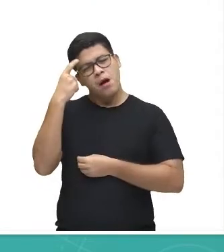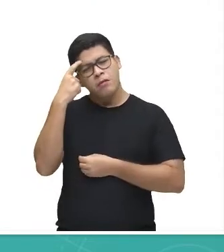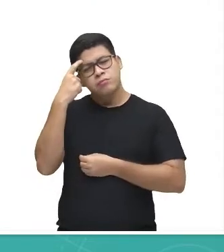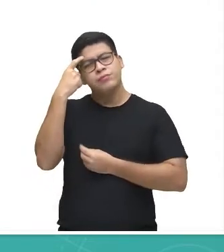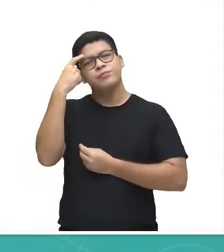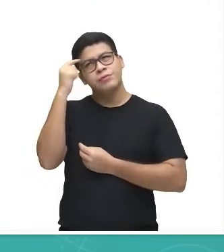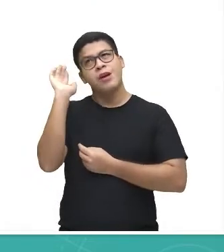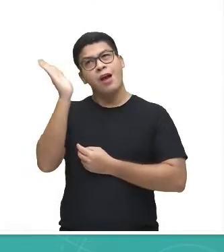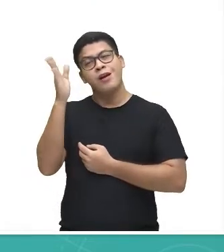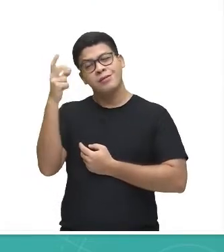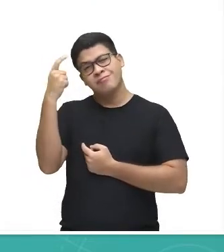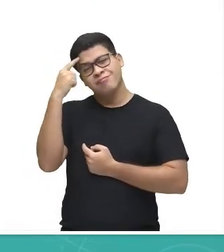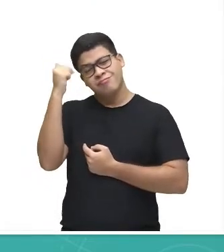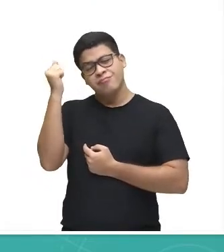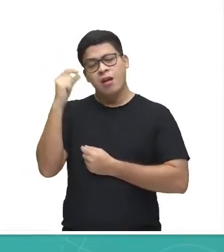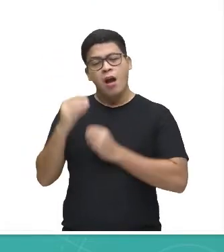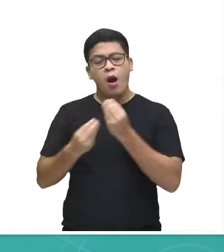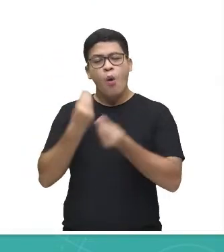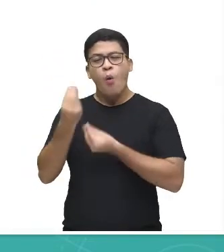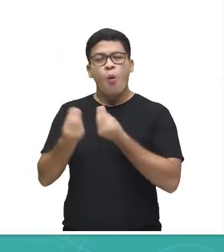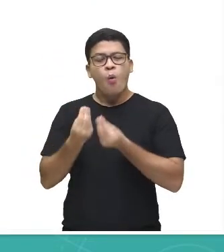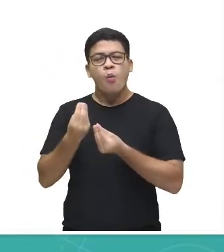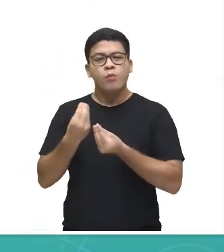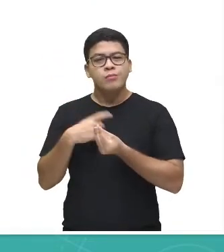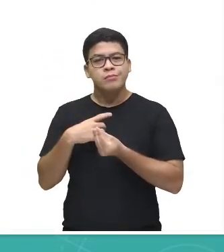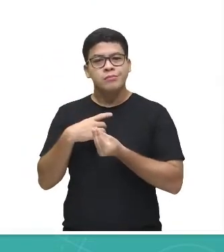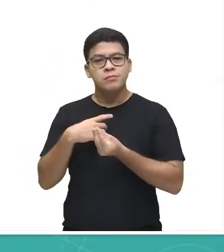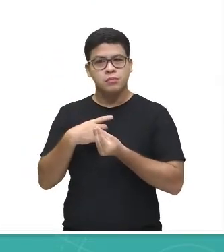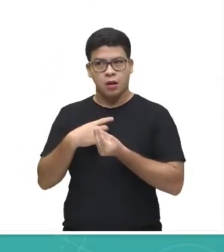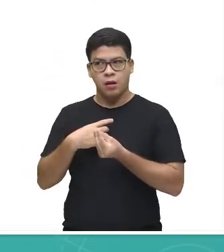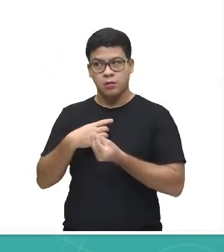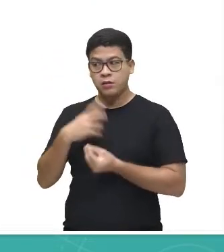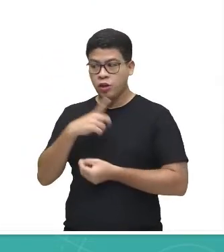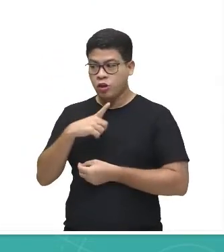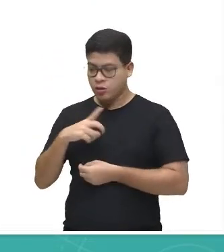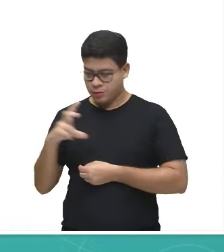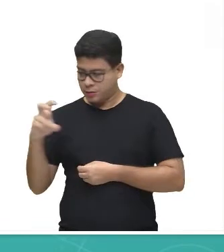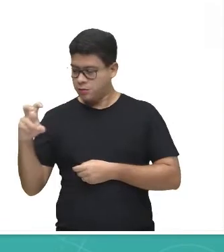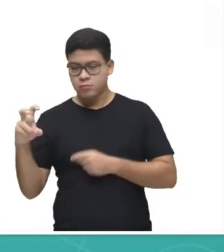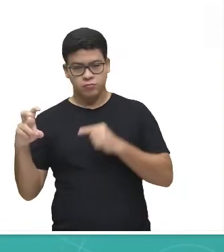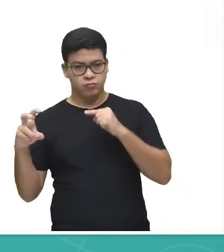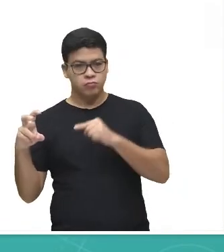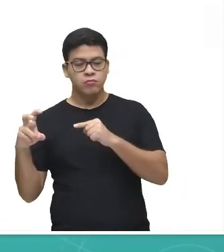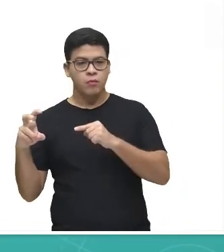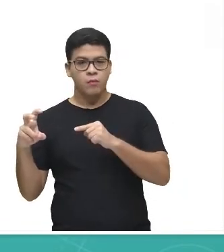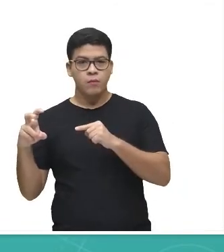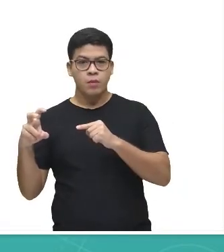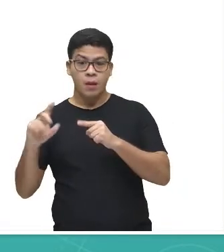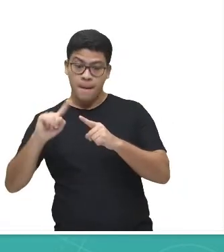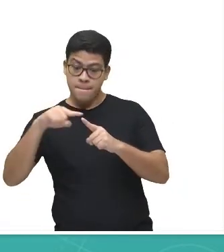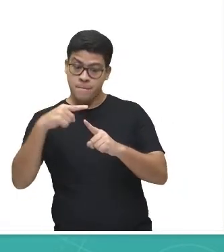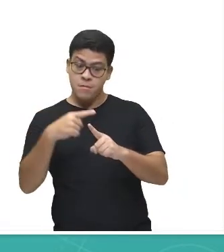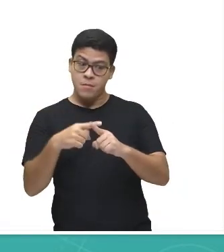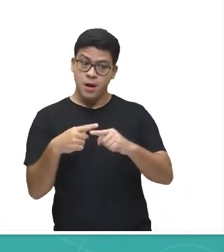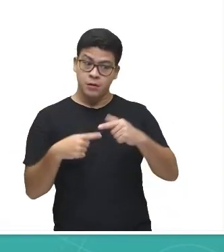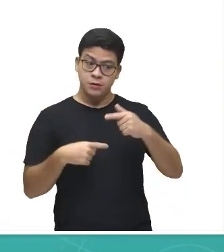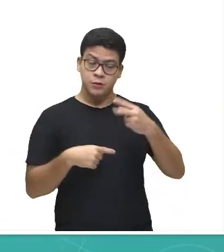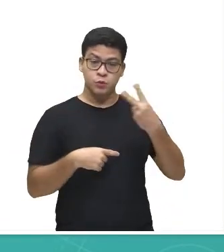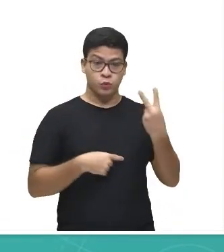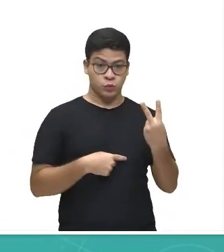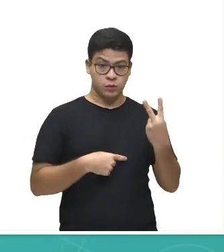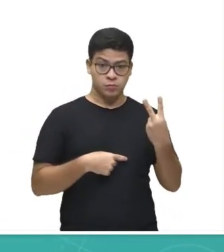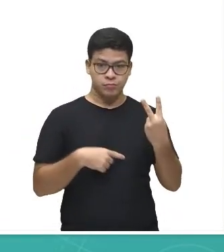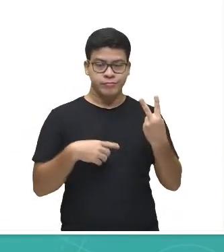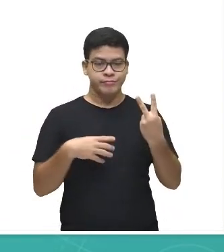intuitivamente você já sabe qual é o resultado desse probleminha aqui. Pedrinho tinha R$5. Ganhou mais 2, com quanto ele